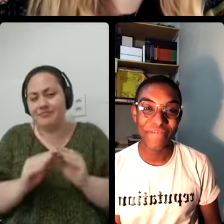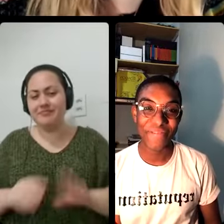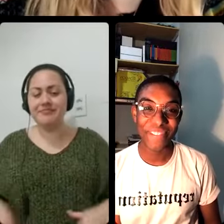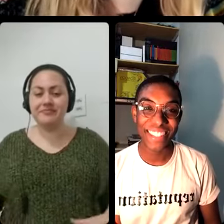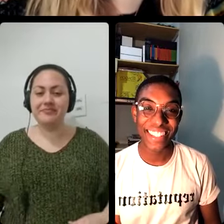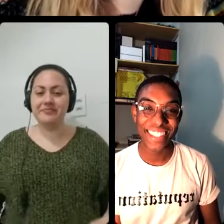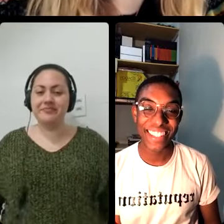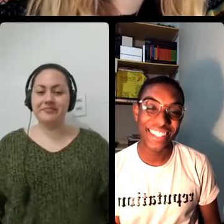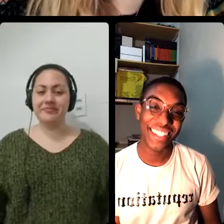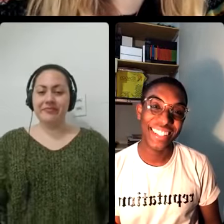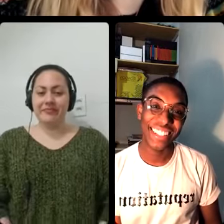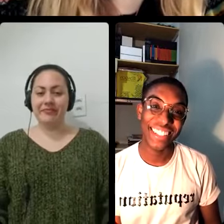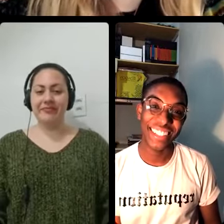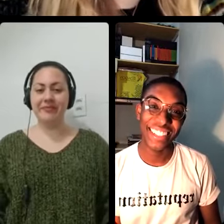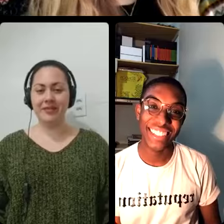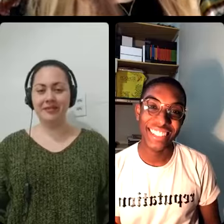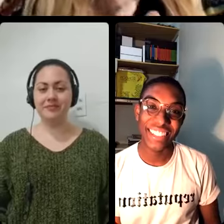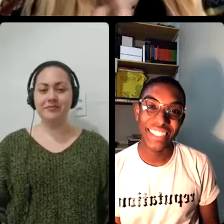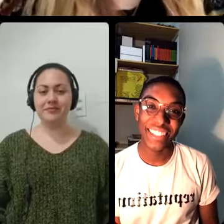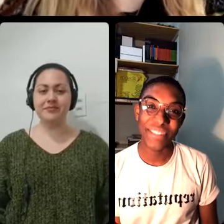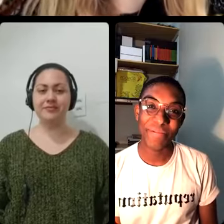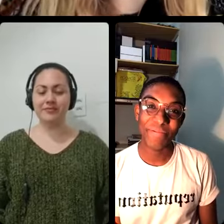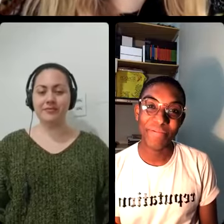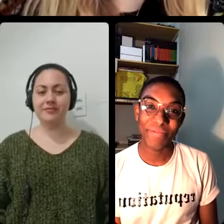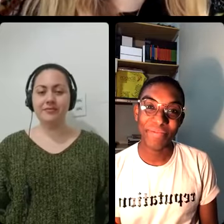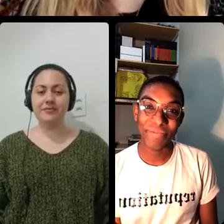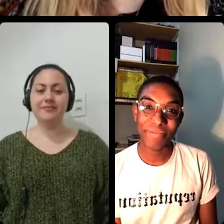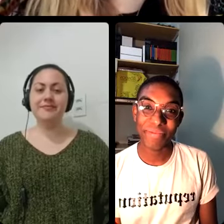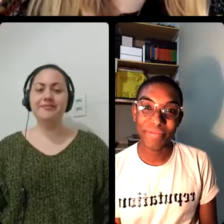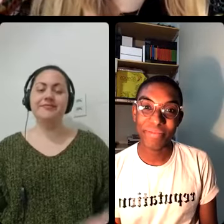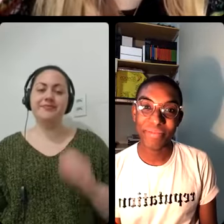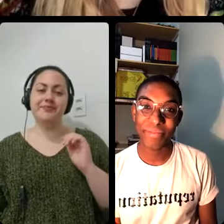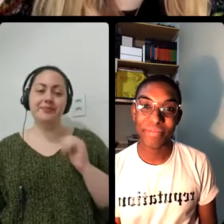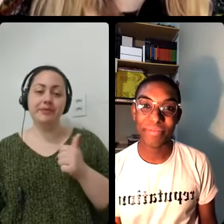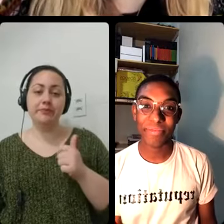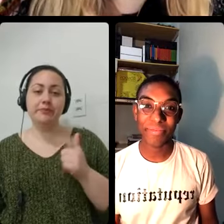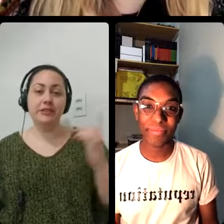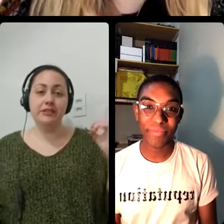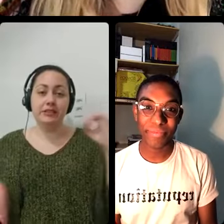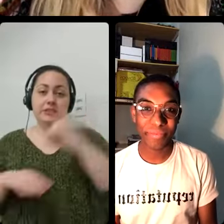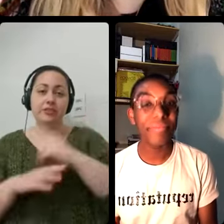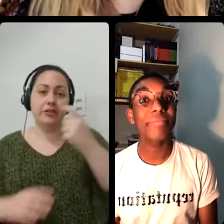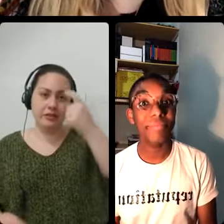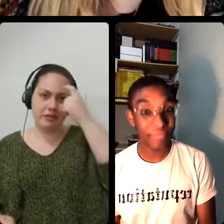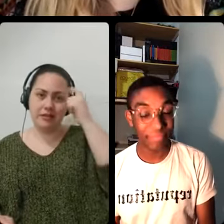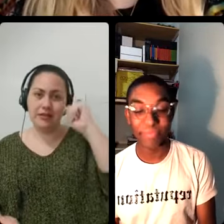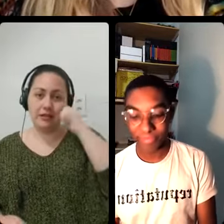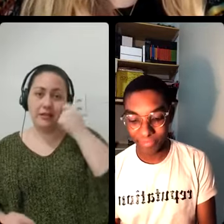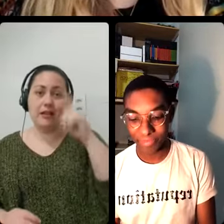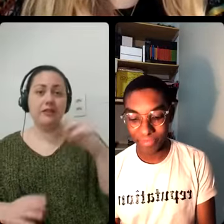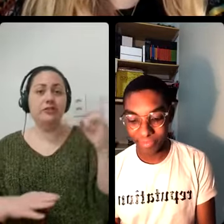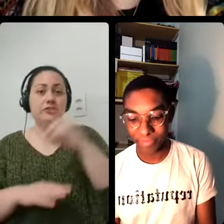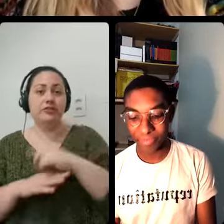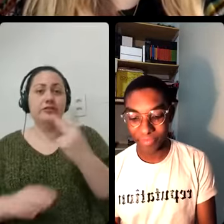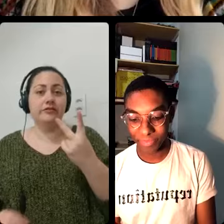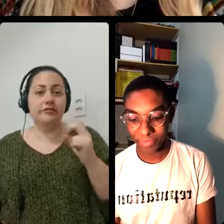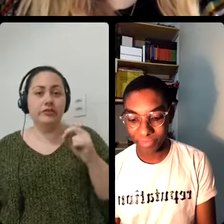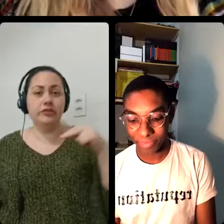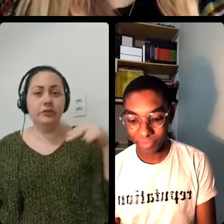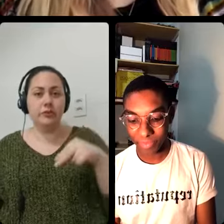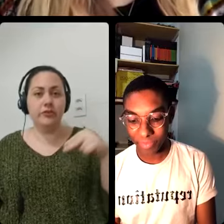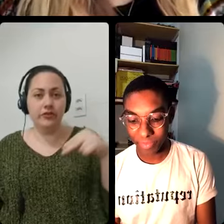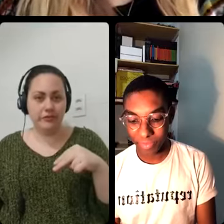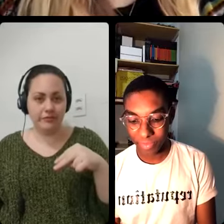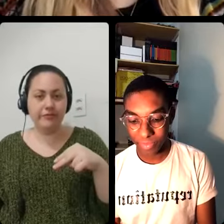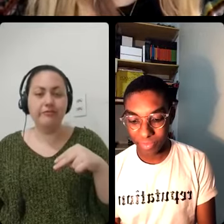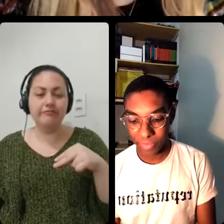Uhum. Tá bem, aí o Dia da Consciência Negra é dia 20, né, de novembro. E a gente